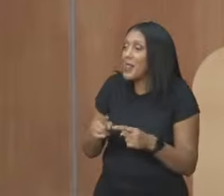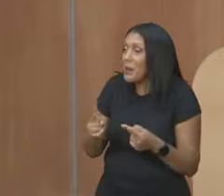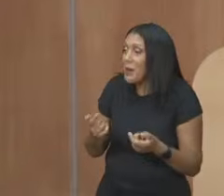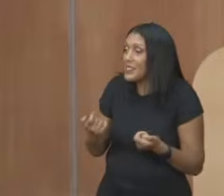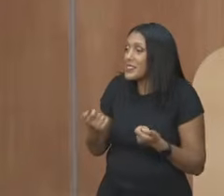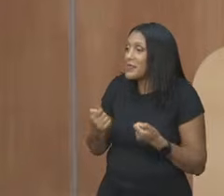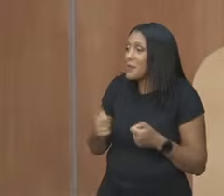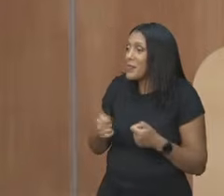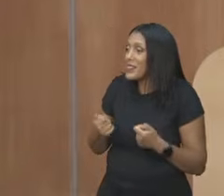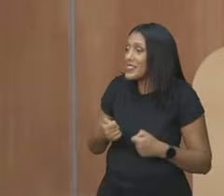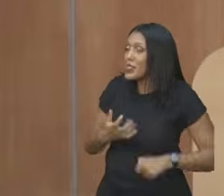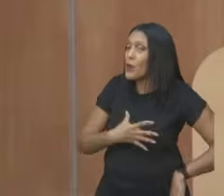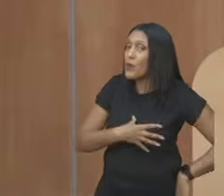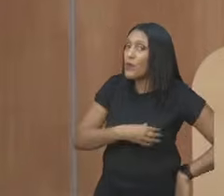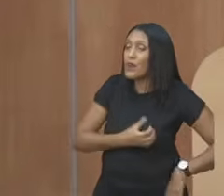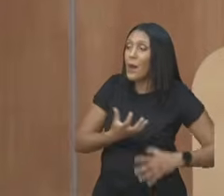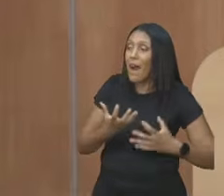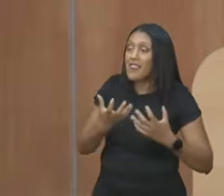está doente.